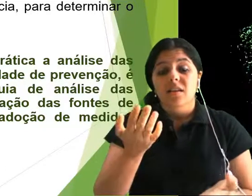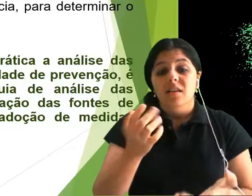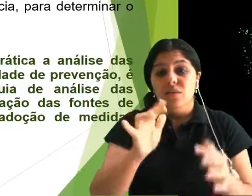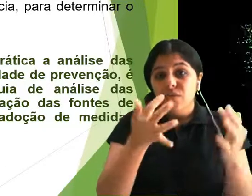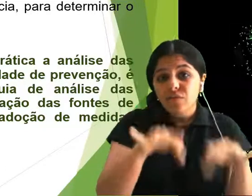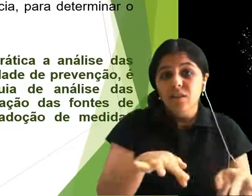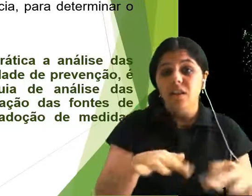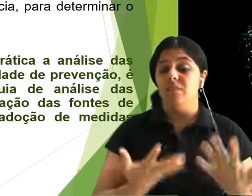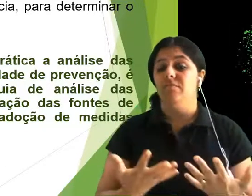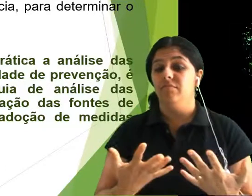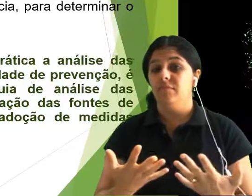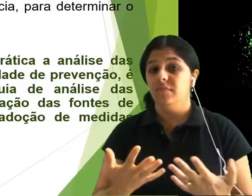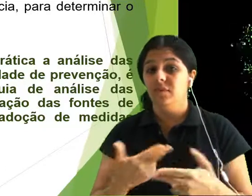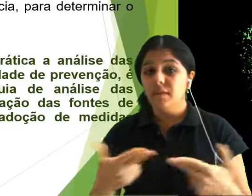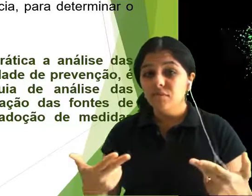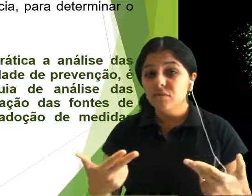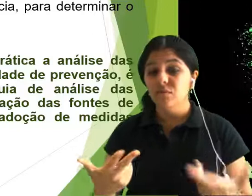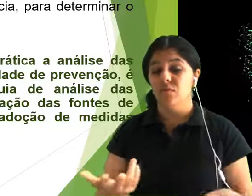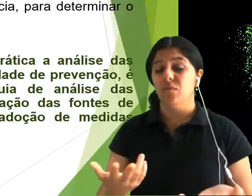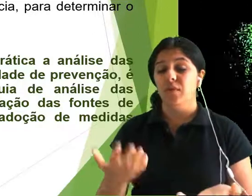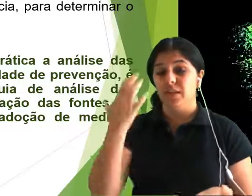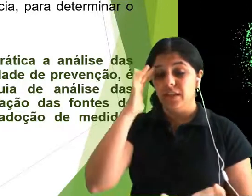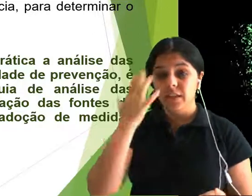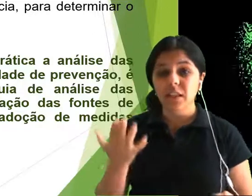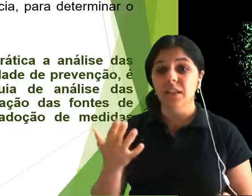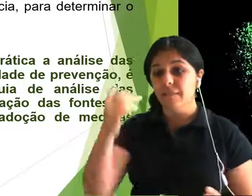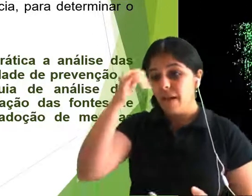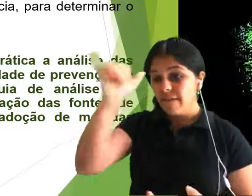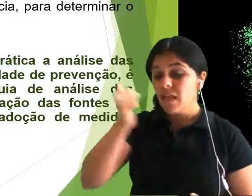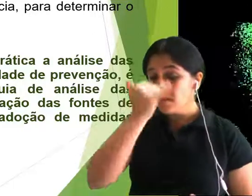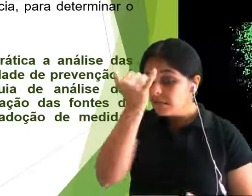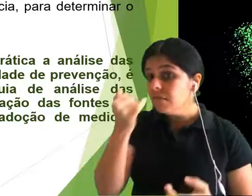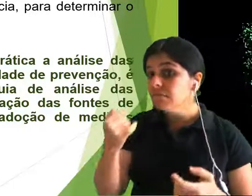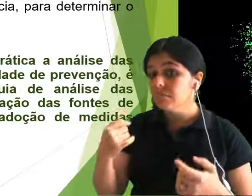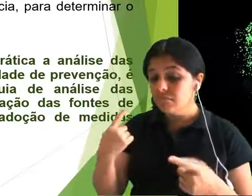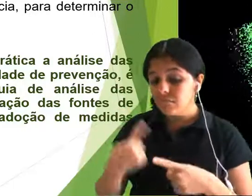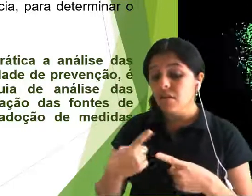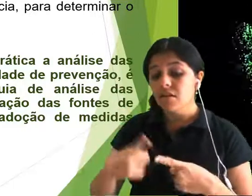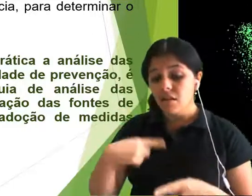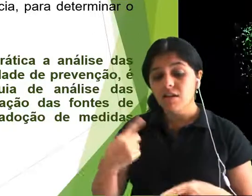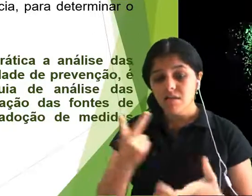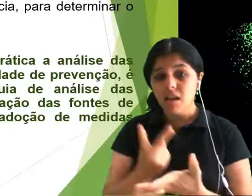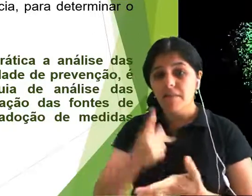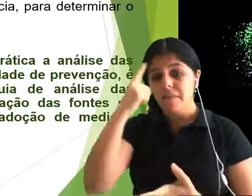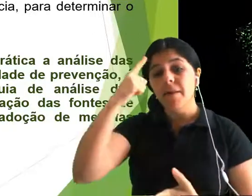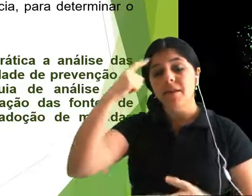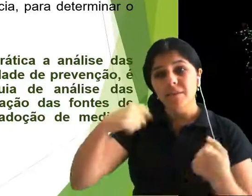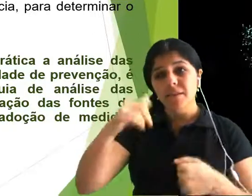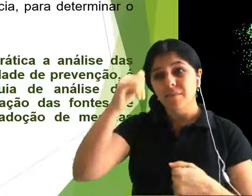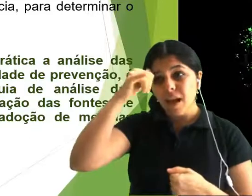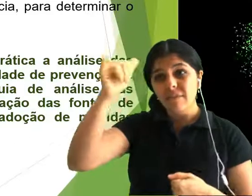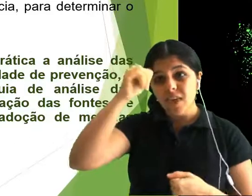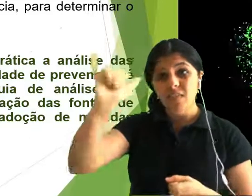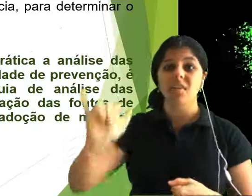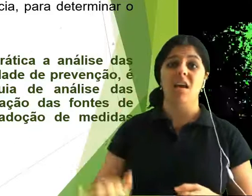em prática a análise das causas de um acidente com a finalidade de prevenção, que a gente sempre pensa nisso, eu quero prevenir, gente, eu não quero deixar o